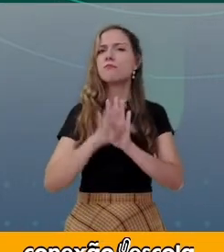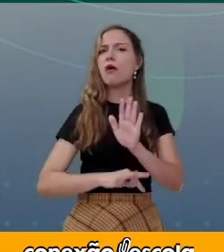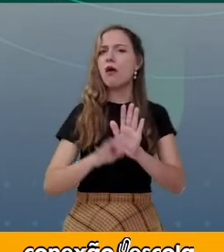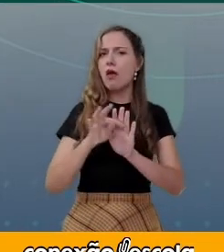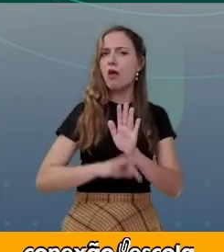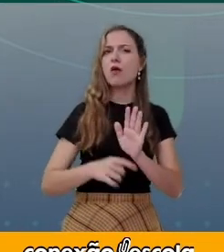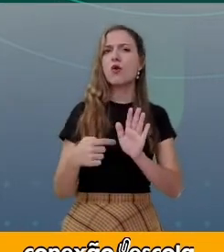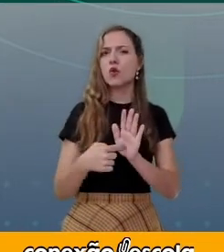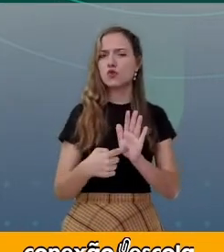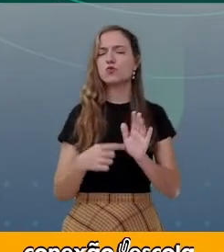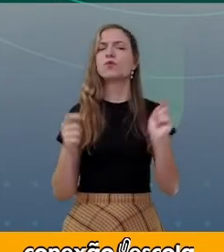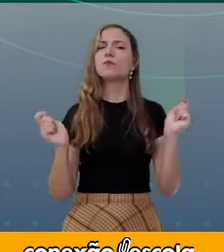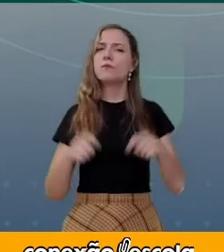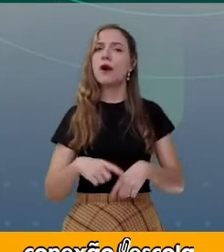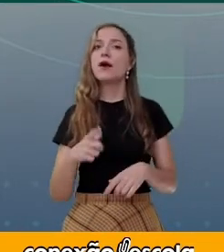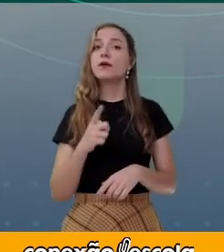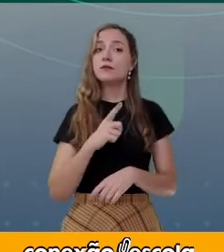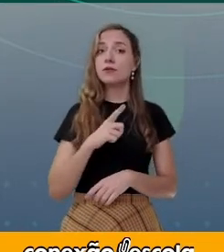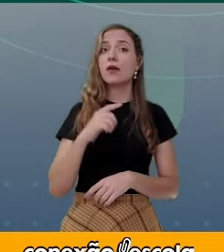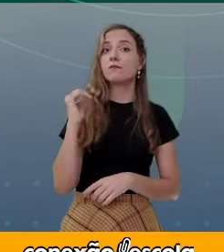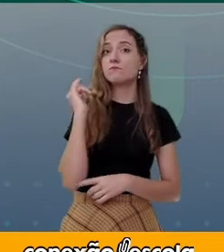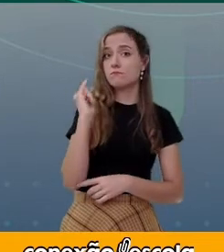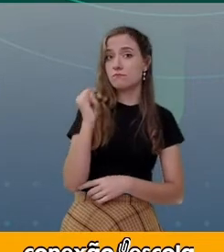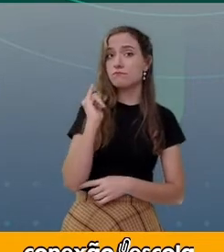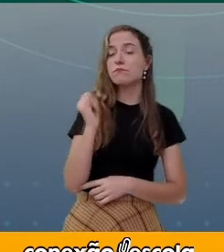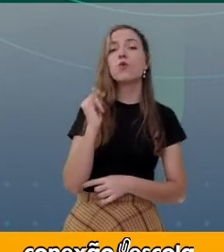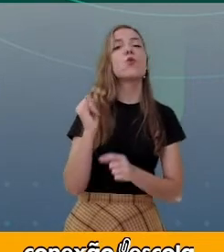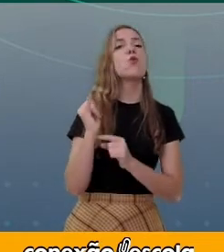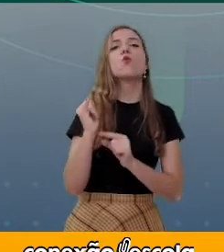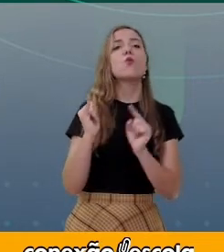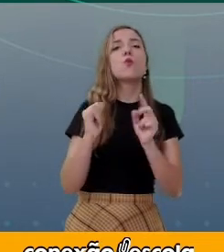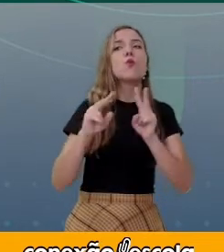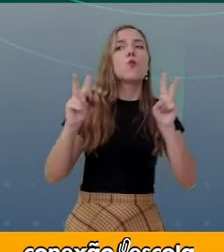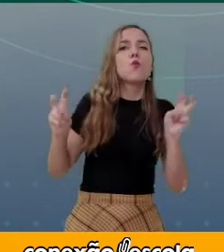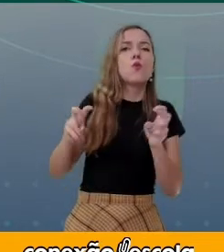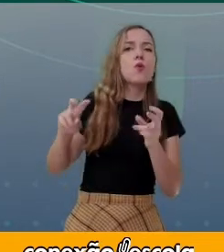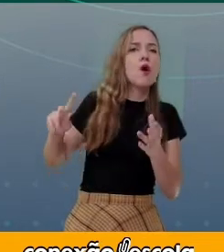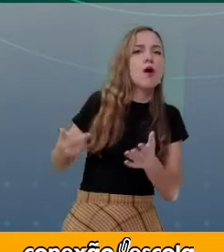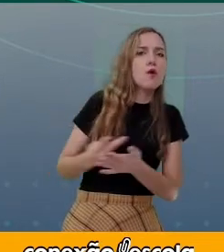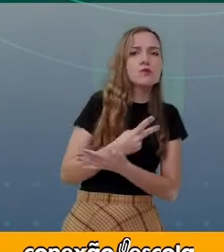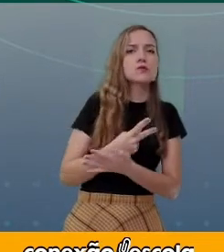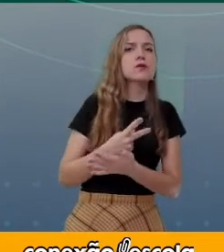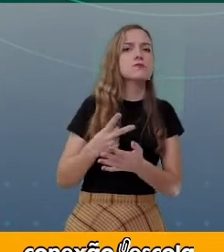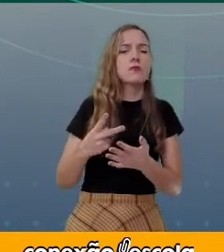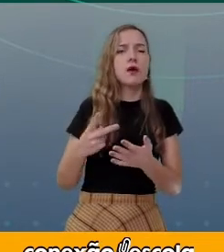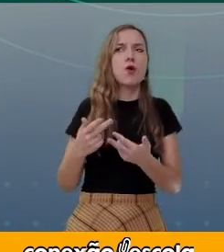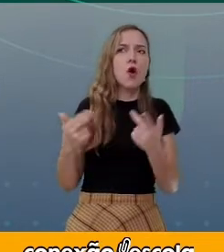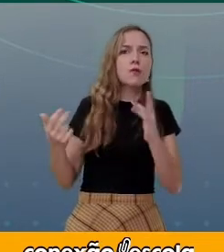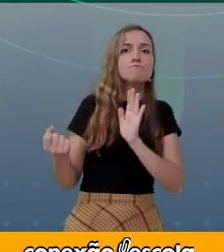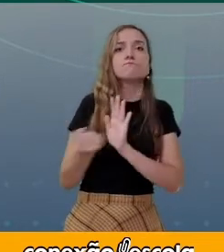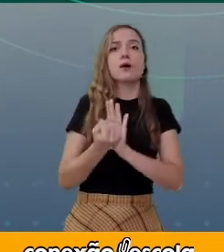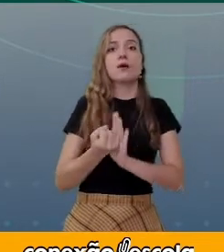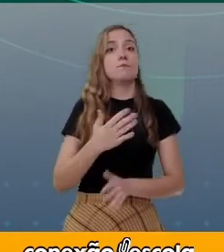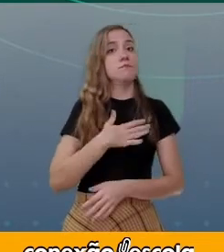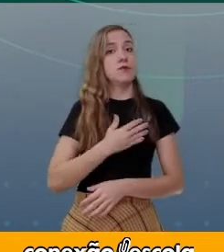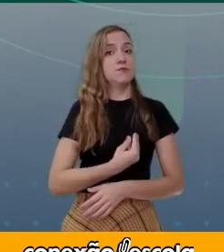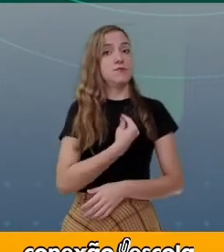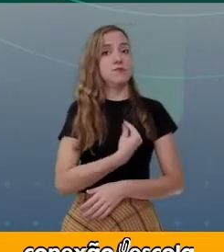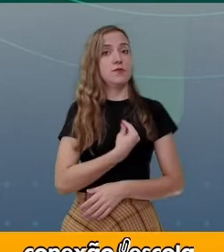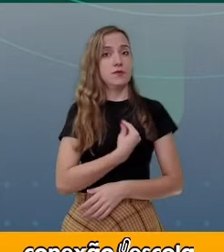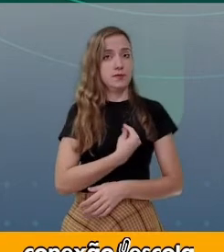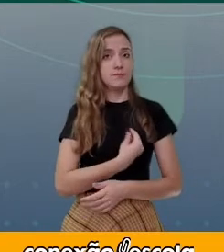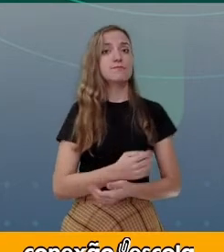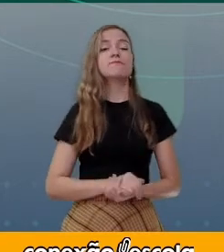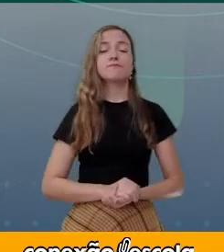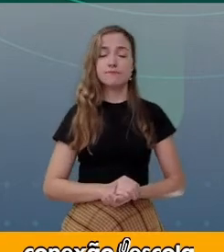que consiste em uma narração sobre um fato um acontecimento marcante na vida de